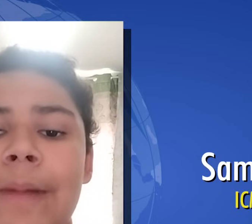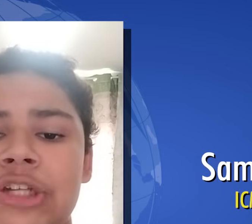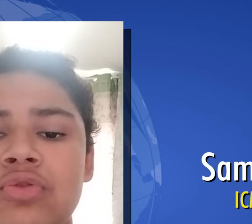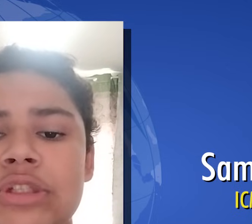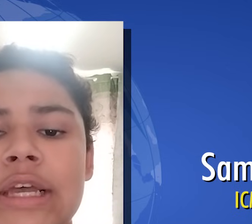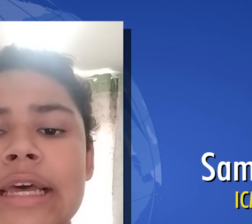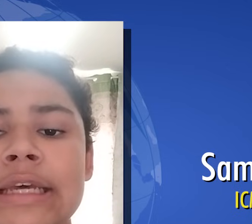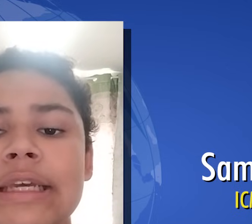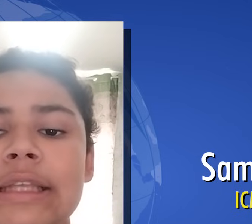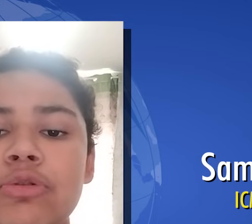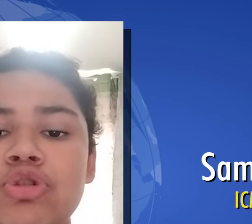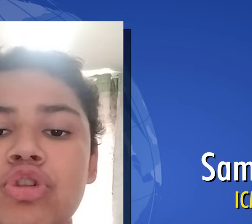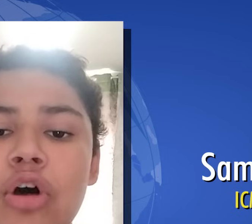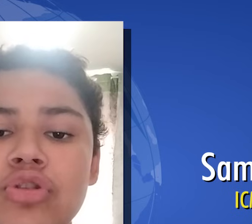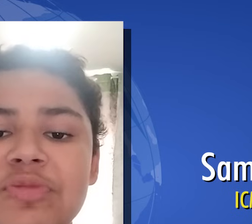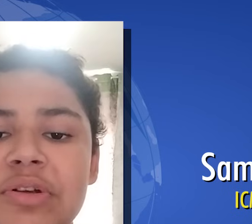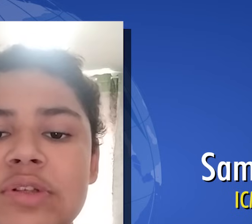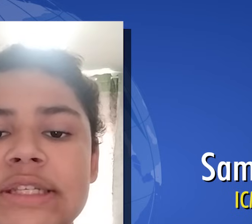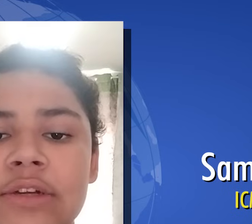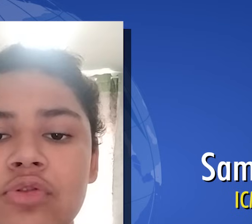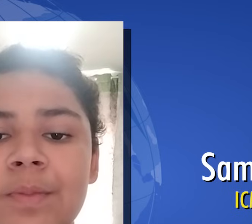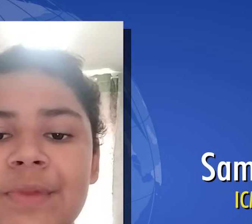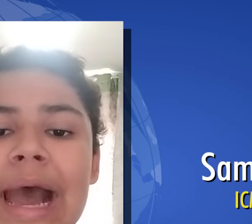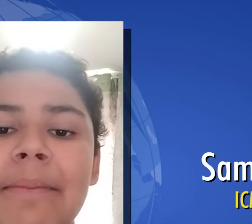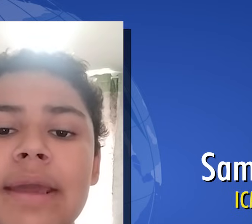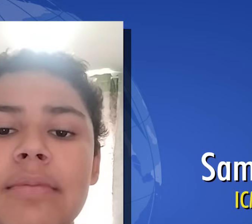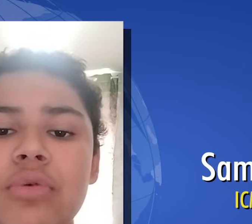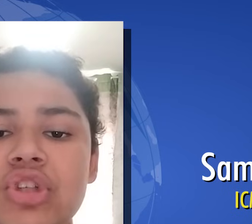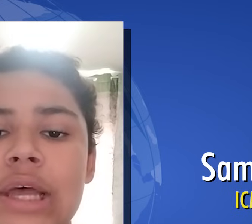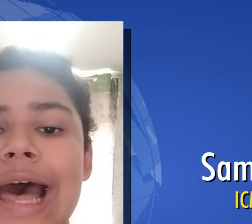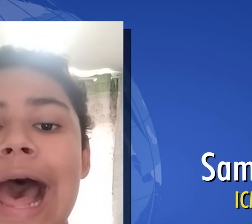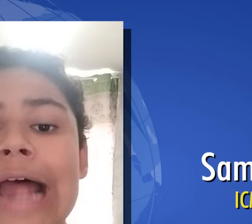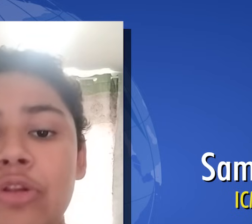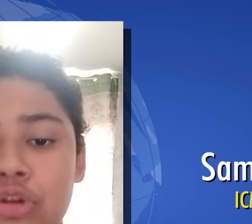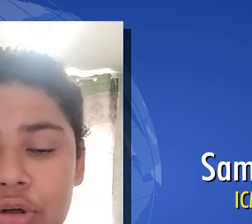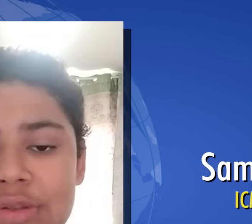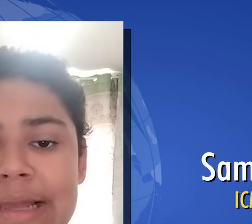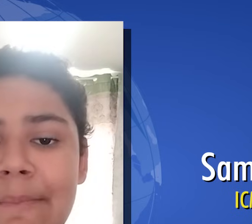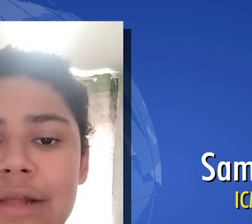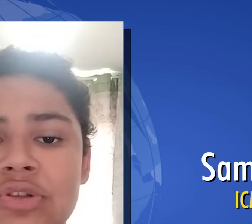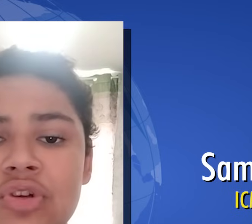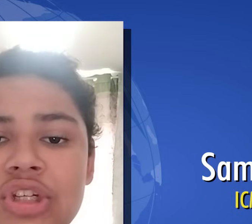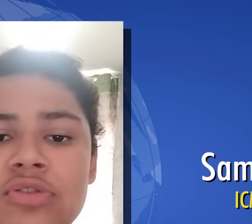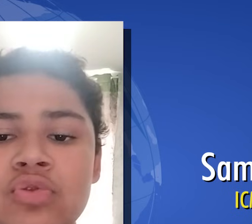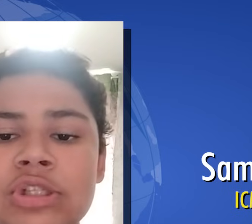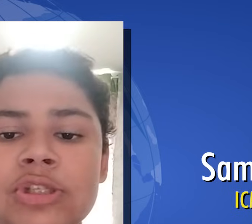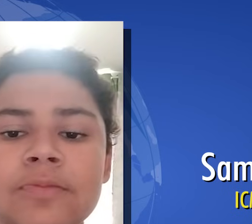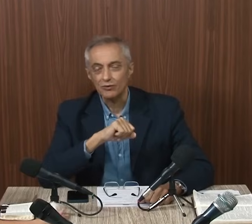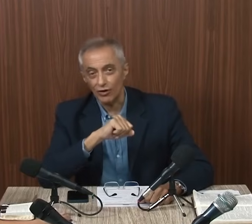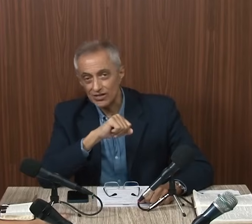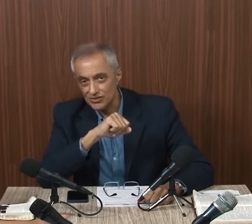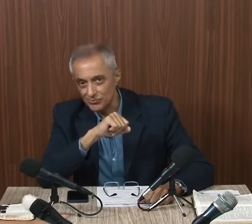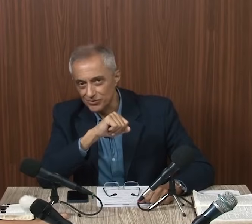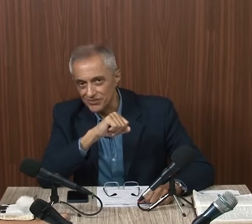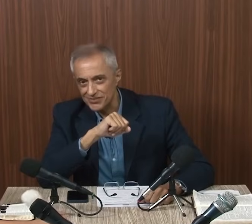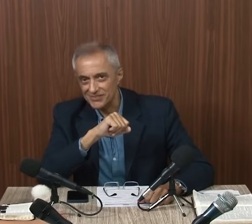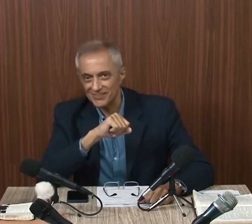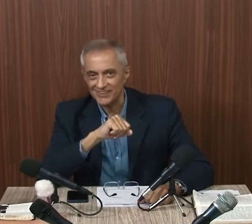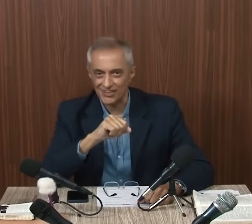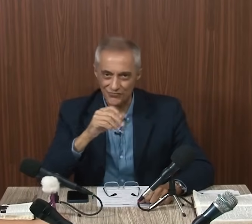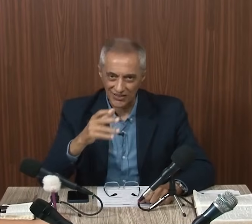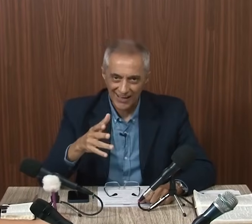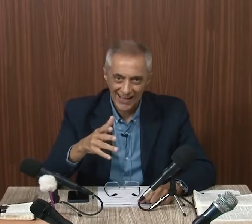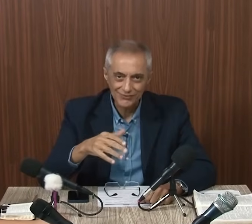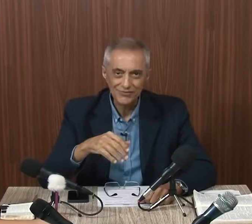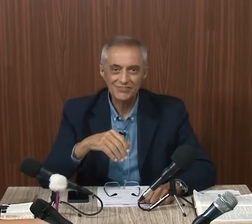pós aromáticos, que tem os dons do Espírito Santo. Amém, irmãos? A todos a paz do Senhor Jesus. Glória a Jesus. Glória a